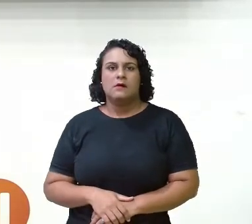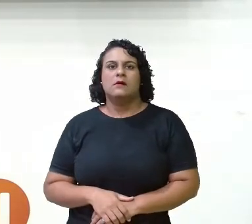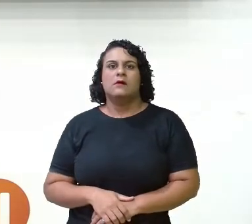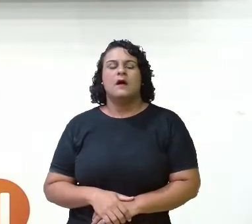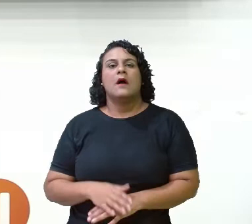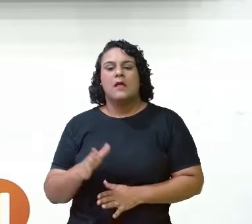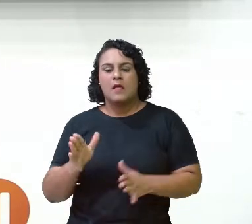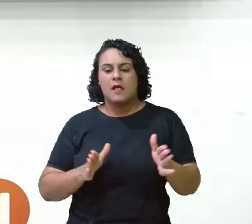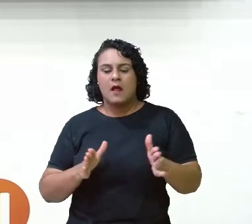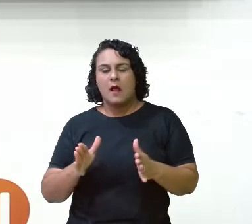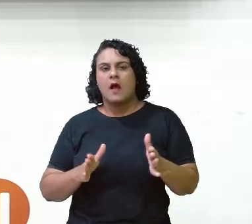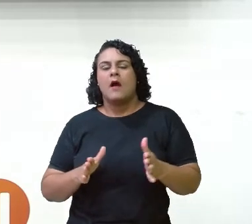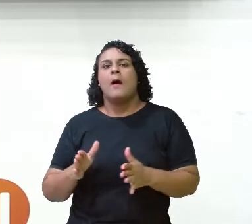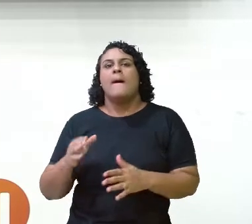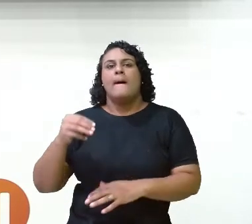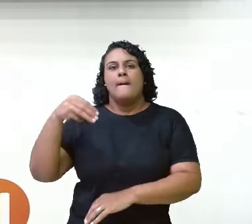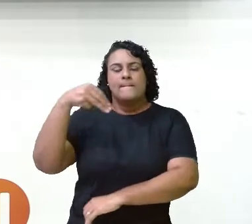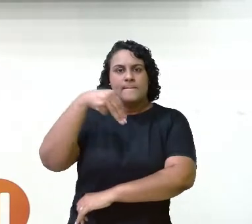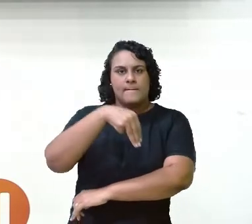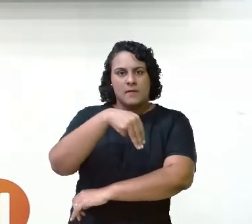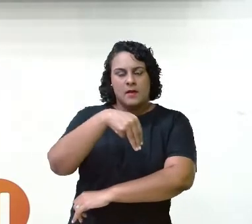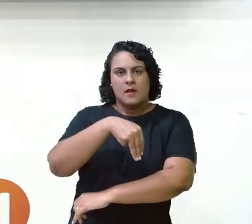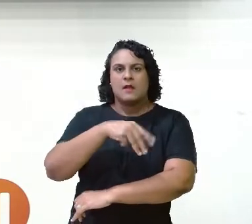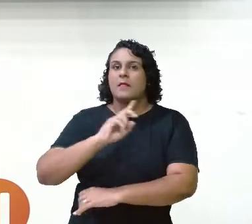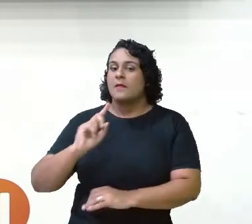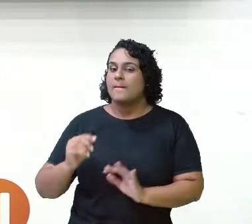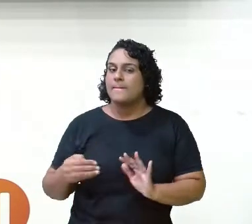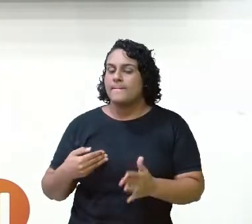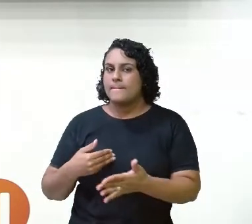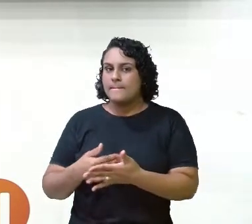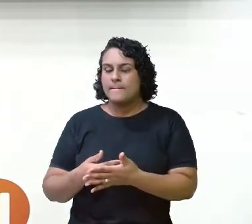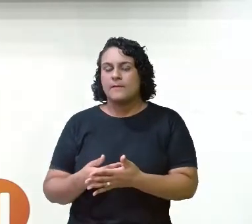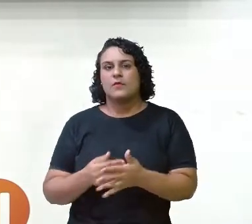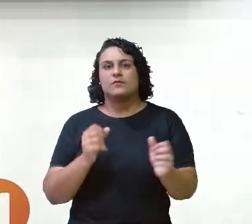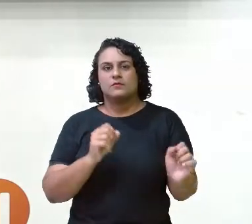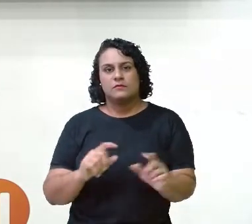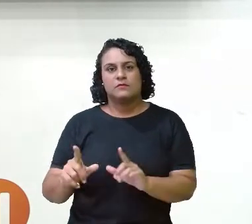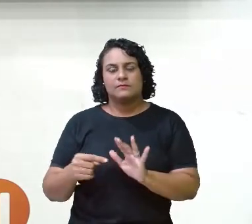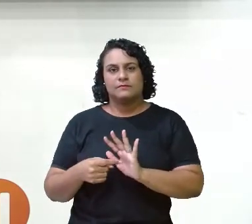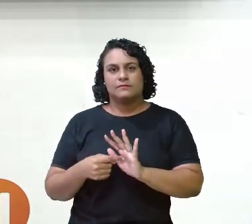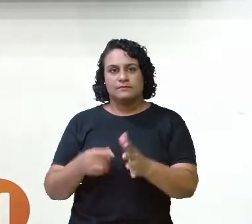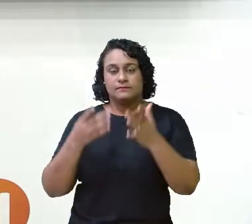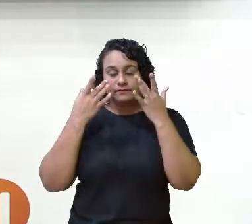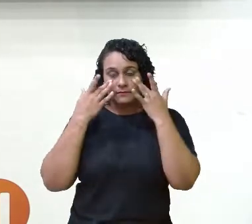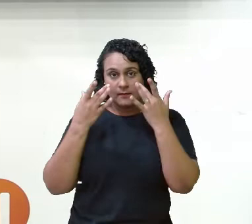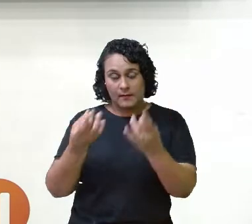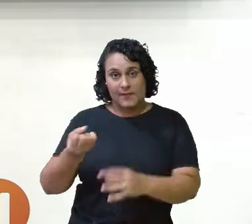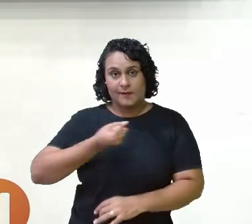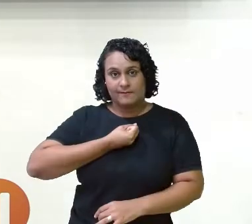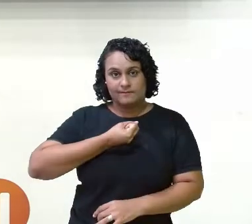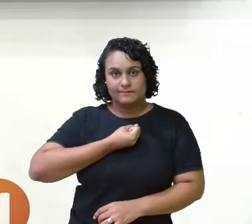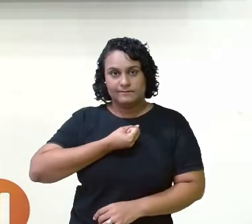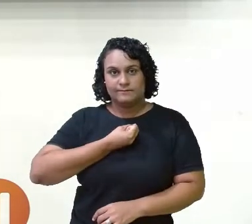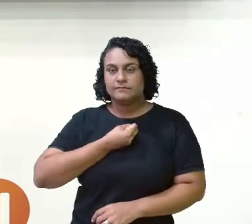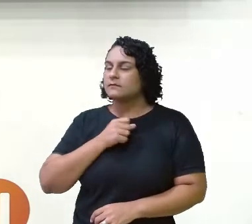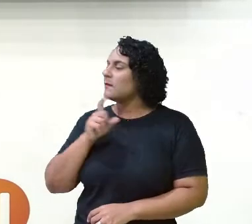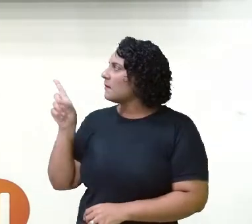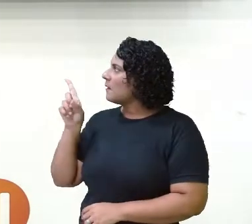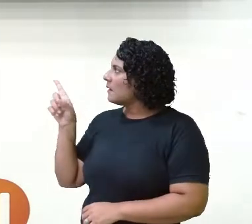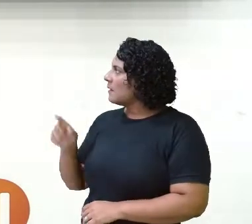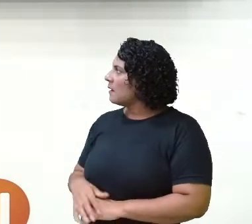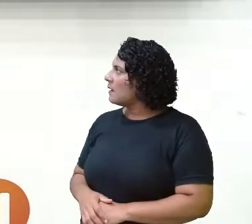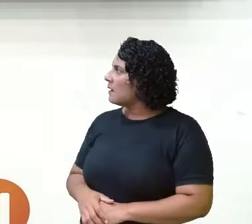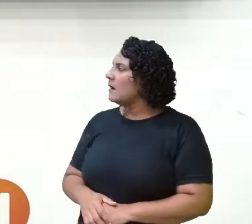milhar, centena de milhar. No próximo slide eu vou mostrar para vocês. Vamos prestar atenção no número que eu quis dar